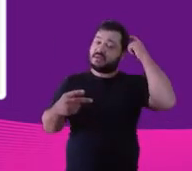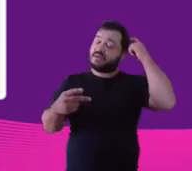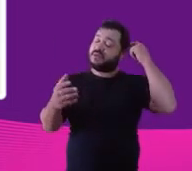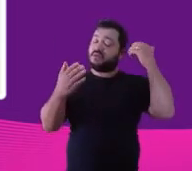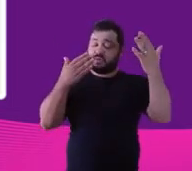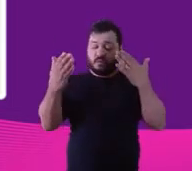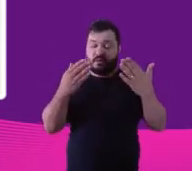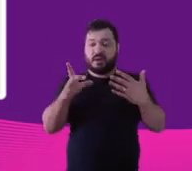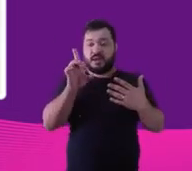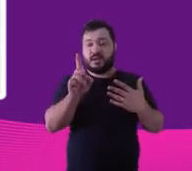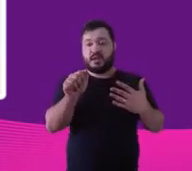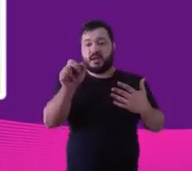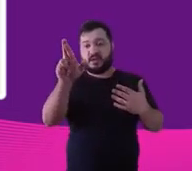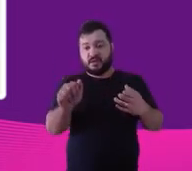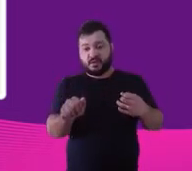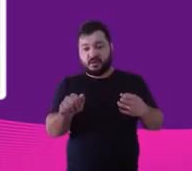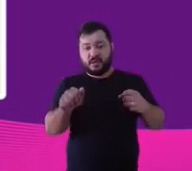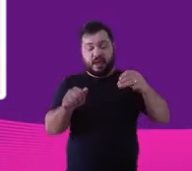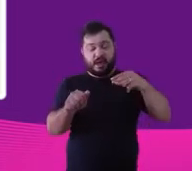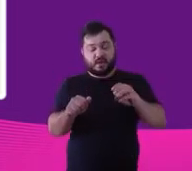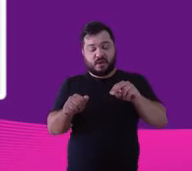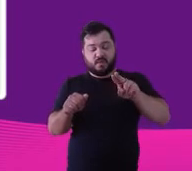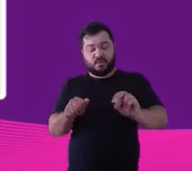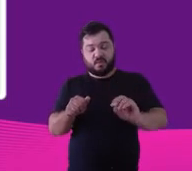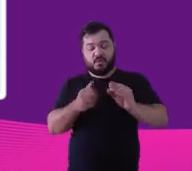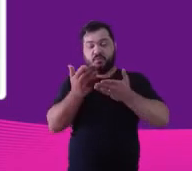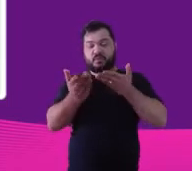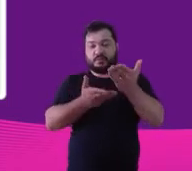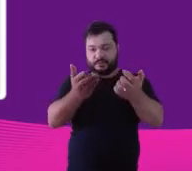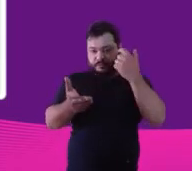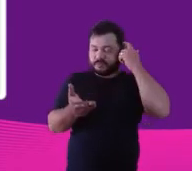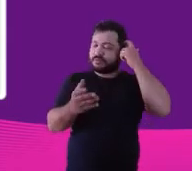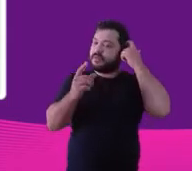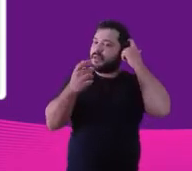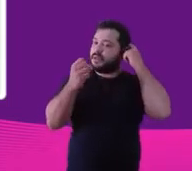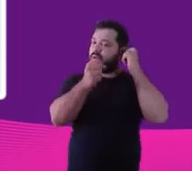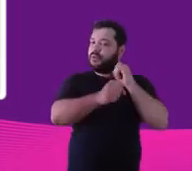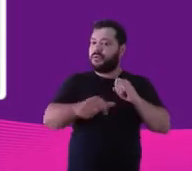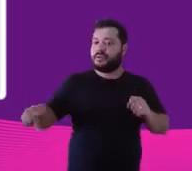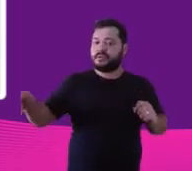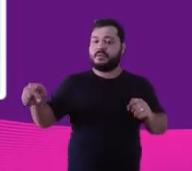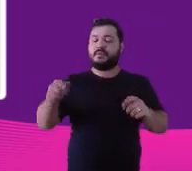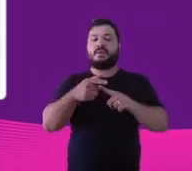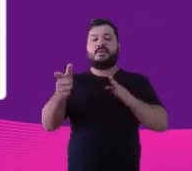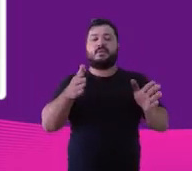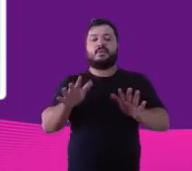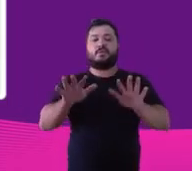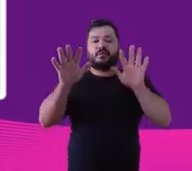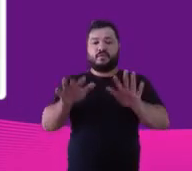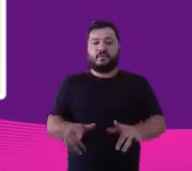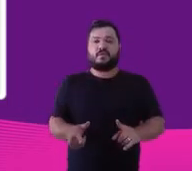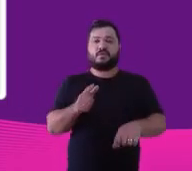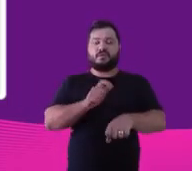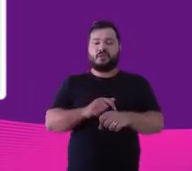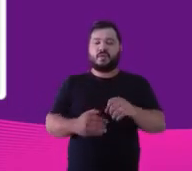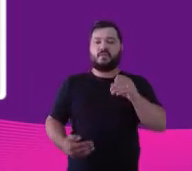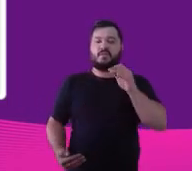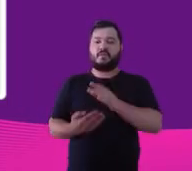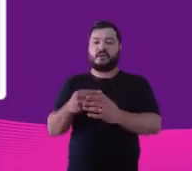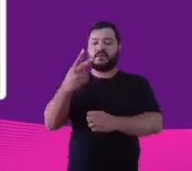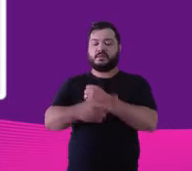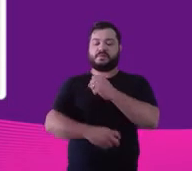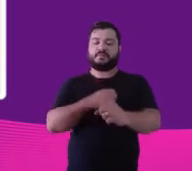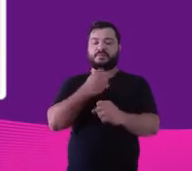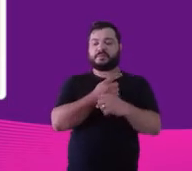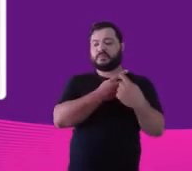barato map em monoterapia preta cada humanas por um período fixo de tempo máximo de dois anos